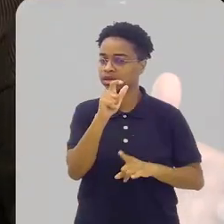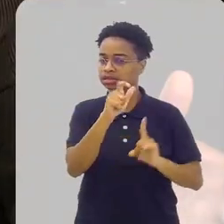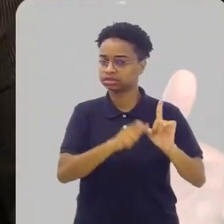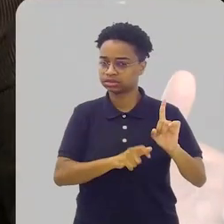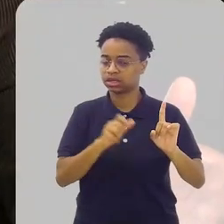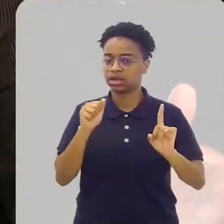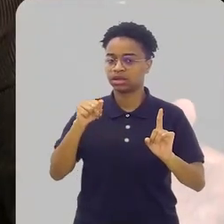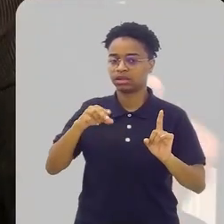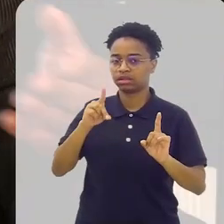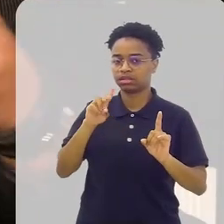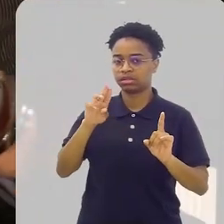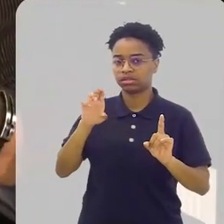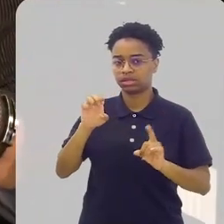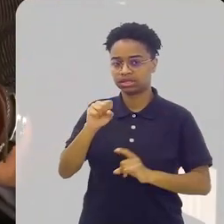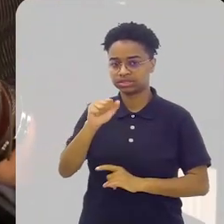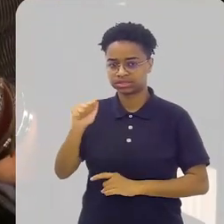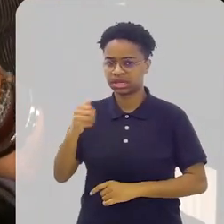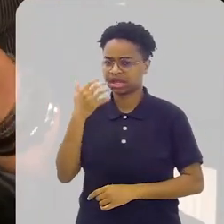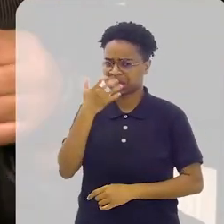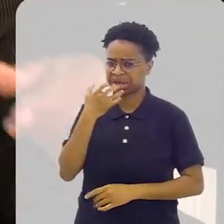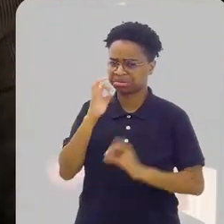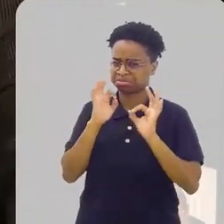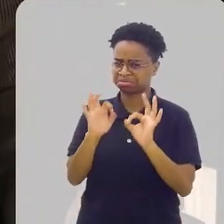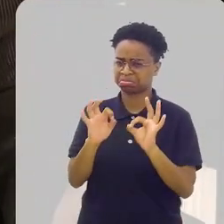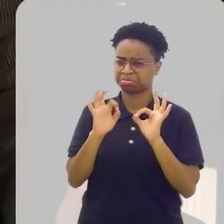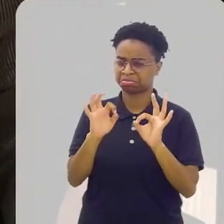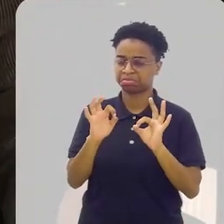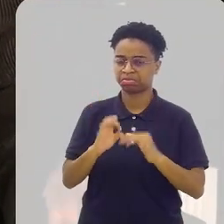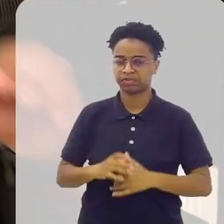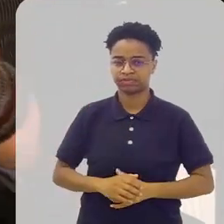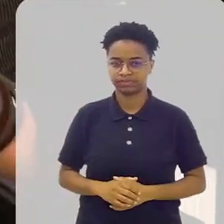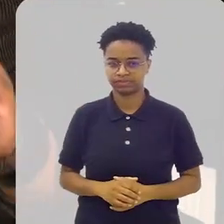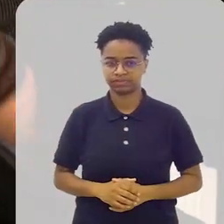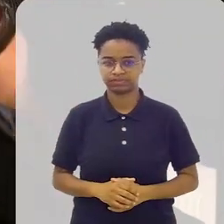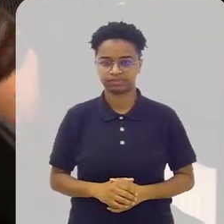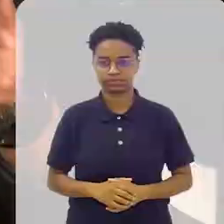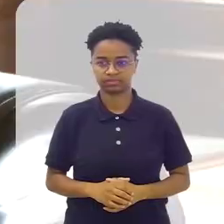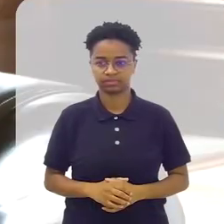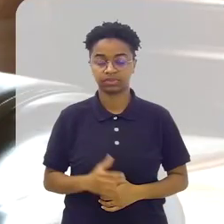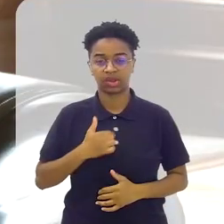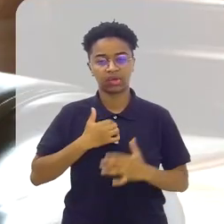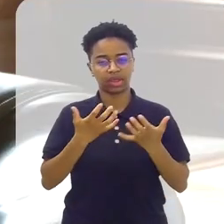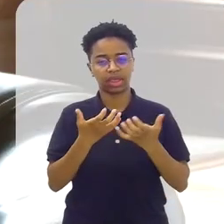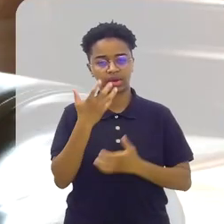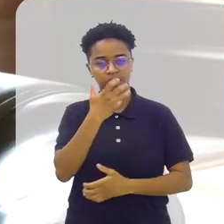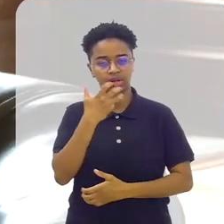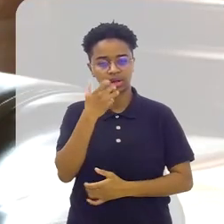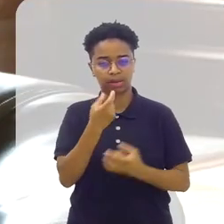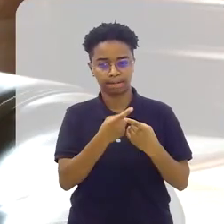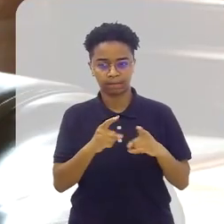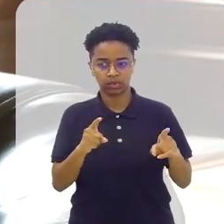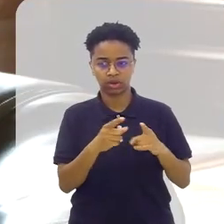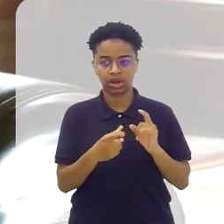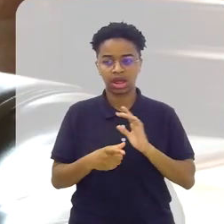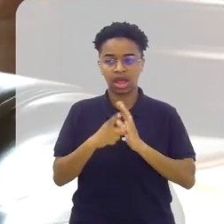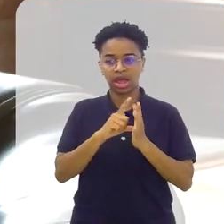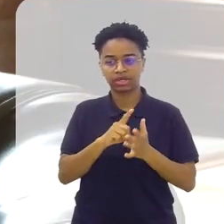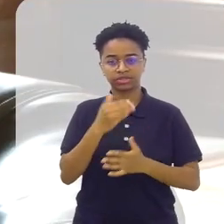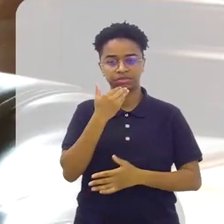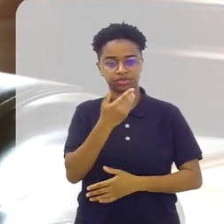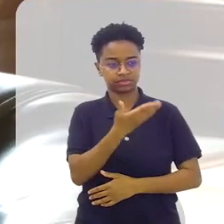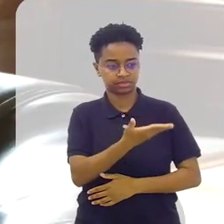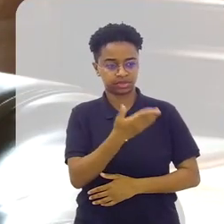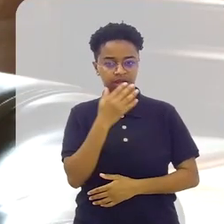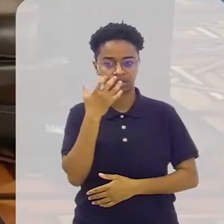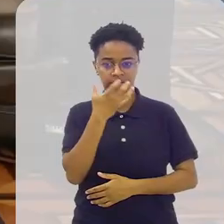ou atentas a este talento Andressa Marques que canta maravilhosamente bem eu quero mais